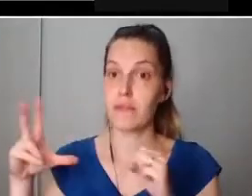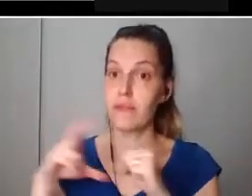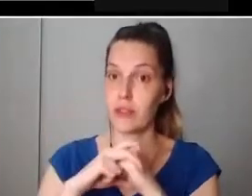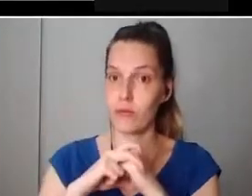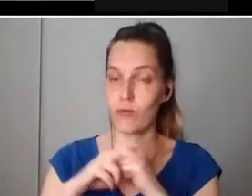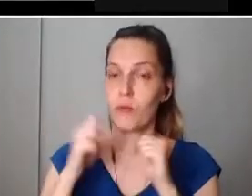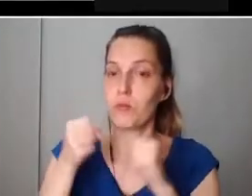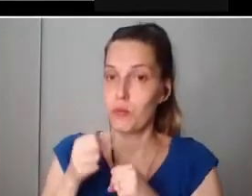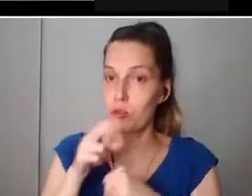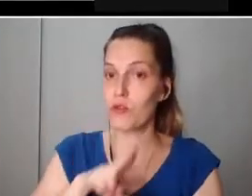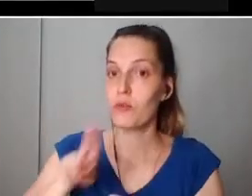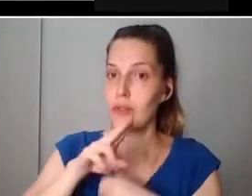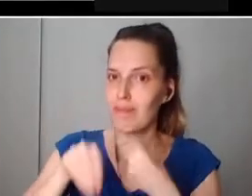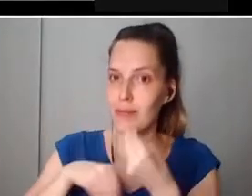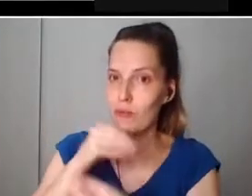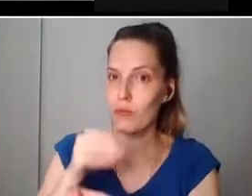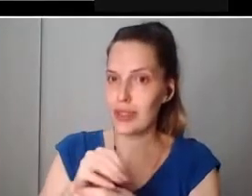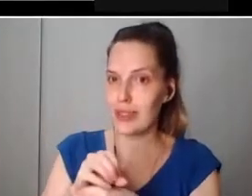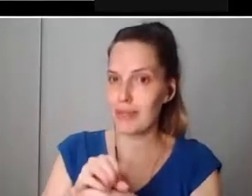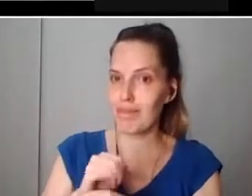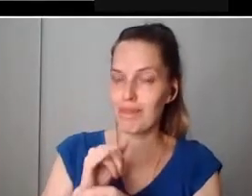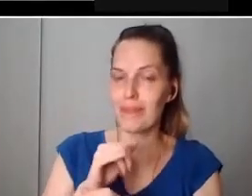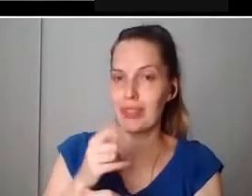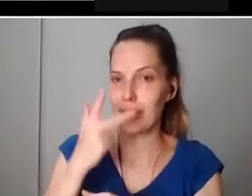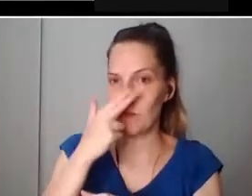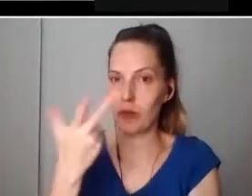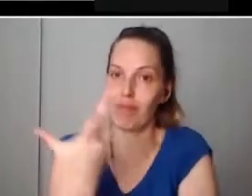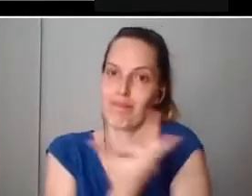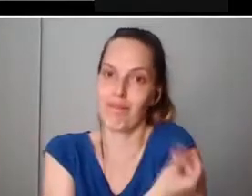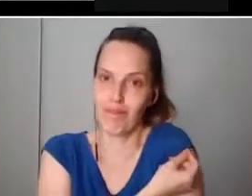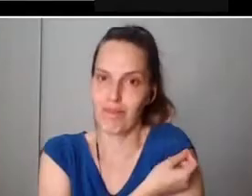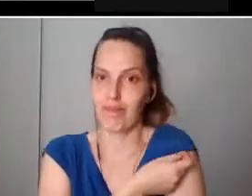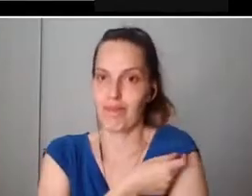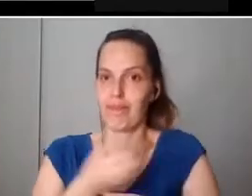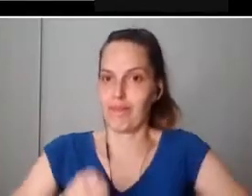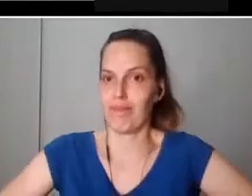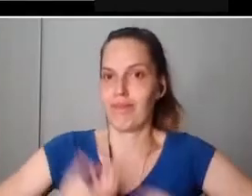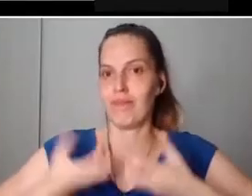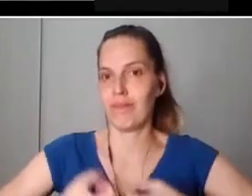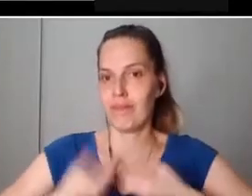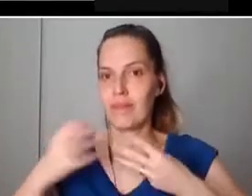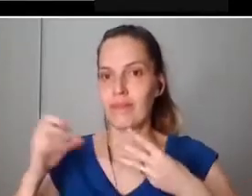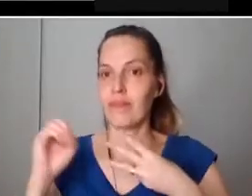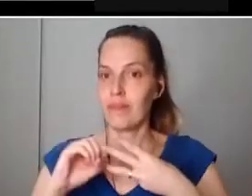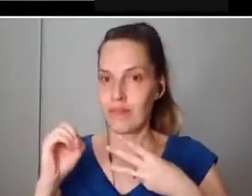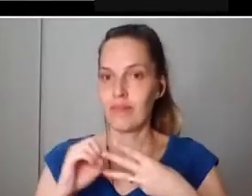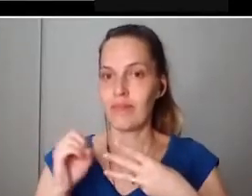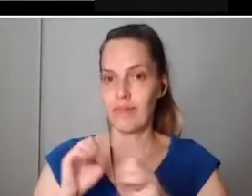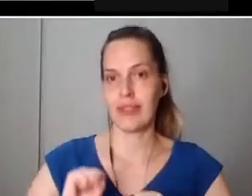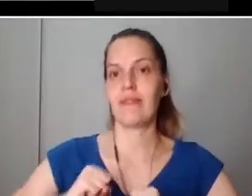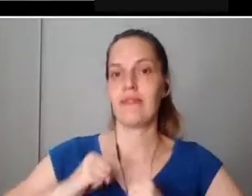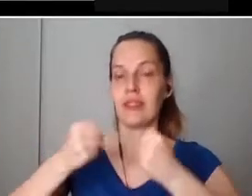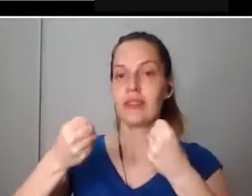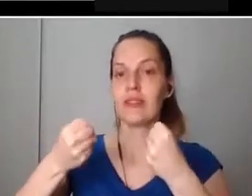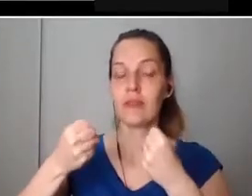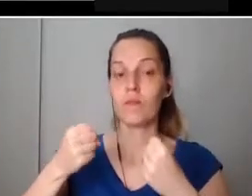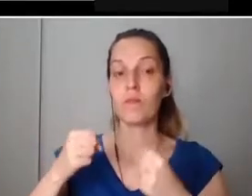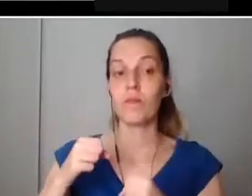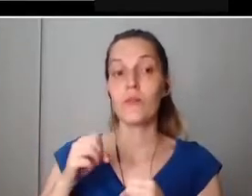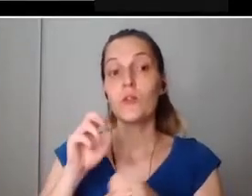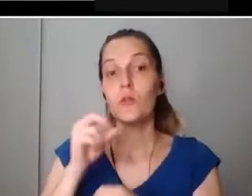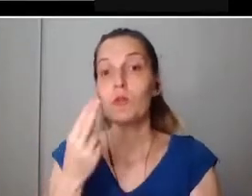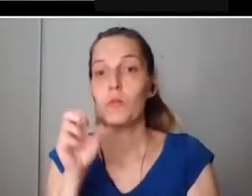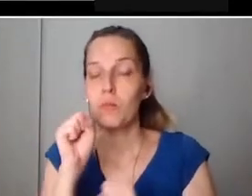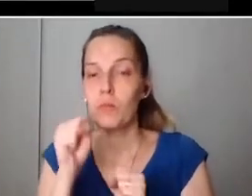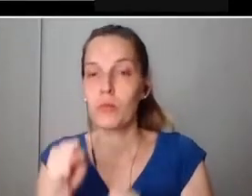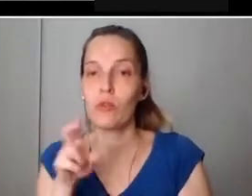para mandar a tua mensagem para as células fazerem a tua proteína. E tu tem vacinas em que tu pode usar, por exemplo, a proteína pura